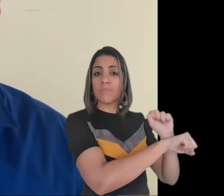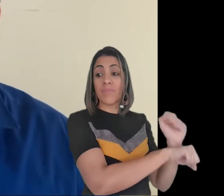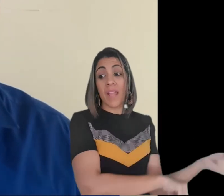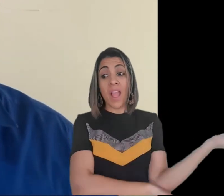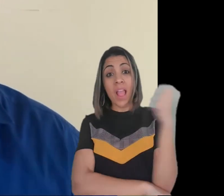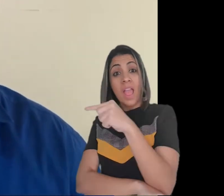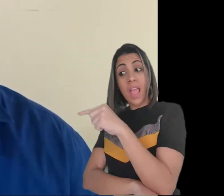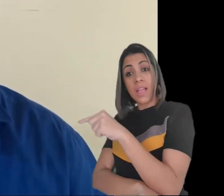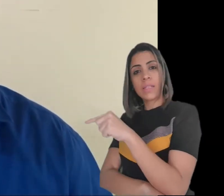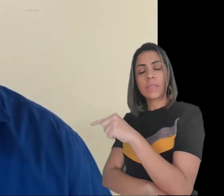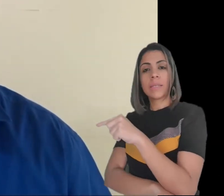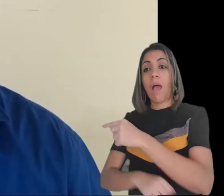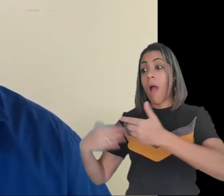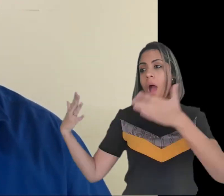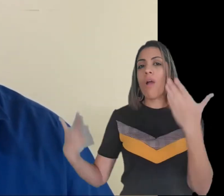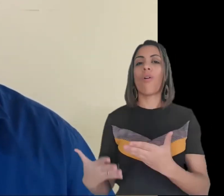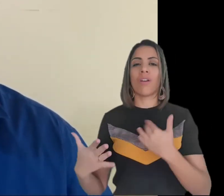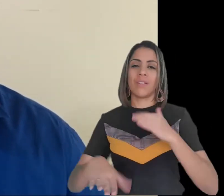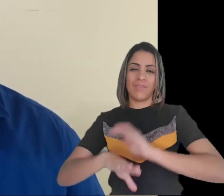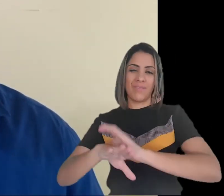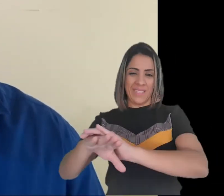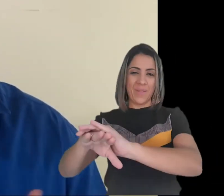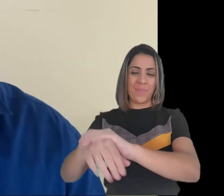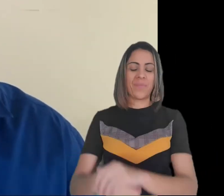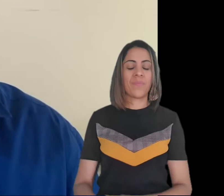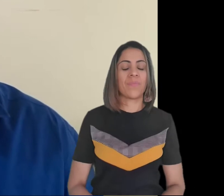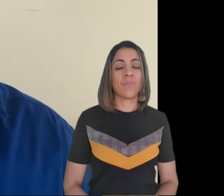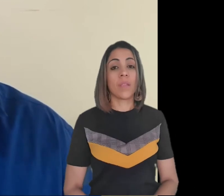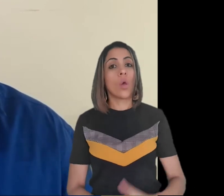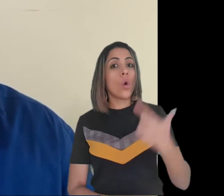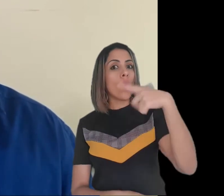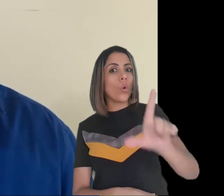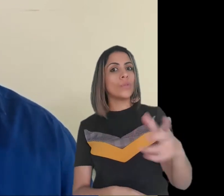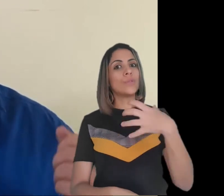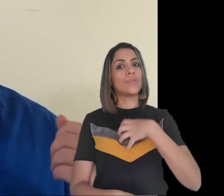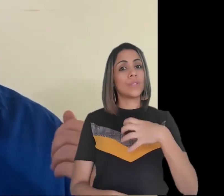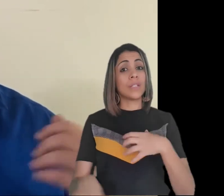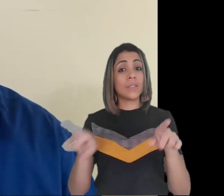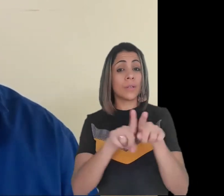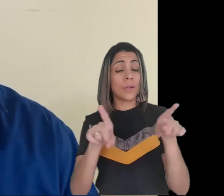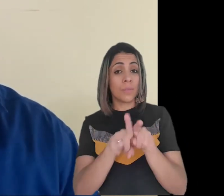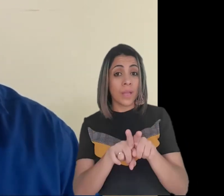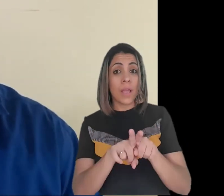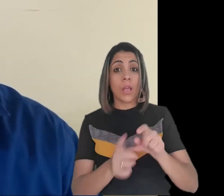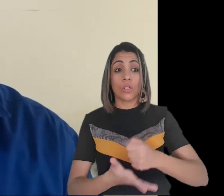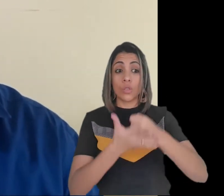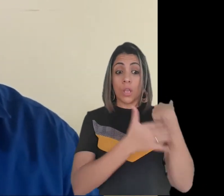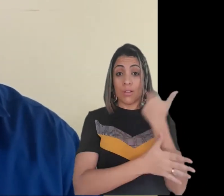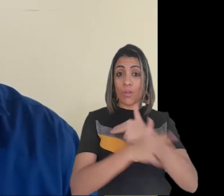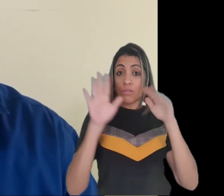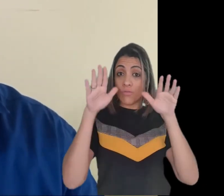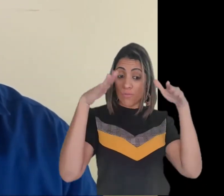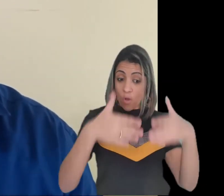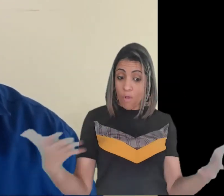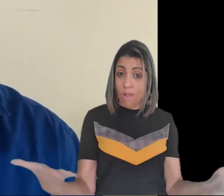as urgentes serão a prioridade. Uma outra forma também de ajudar o nosso foco no